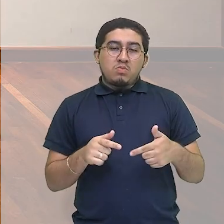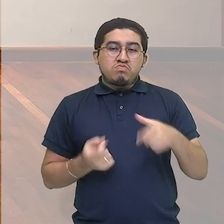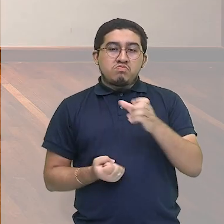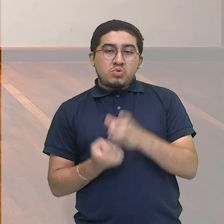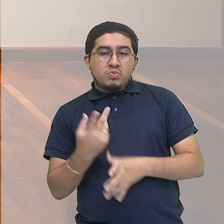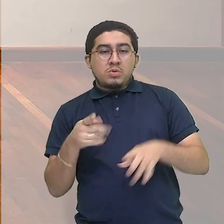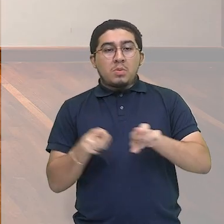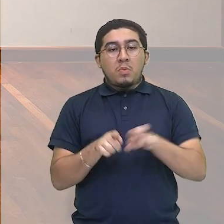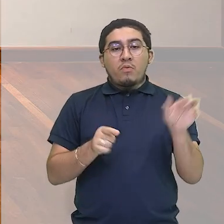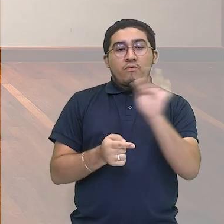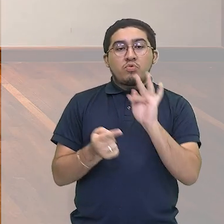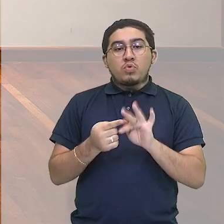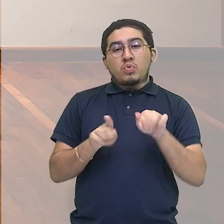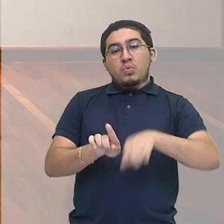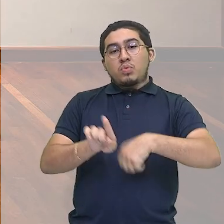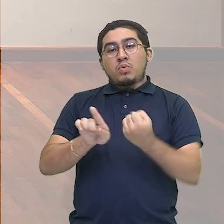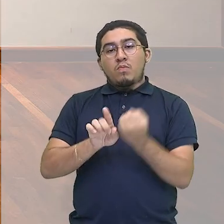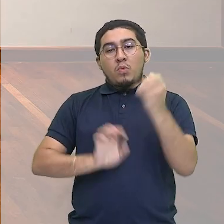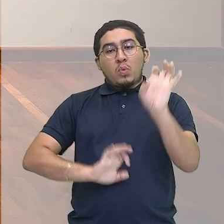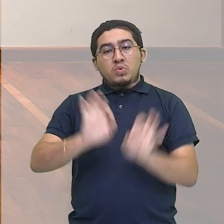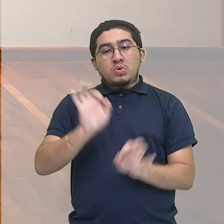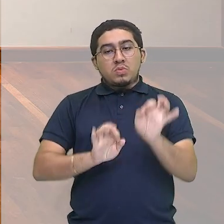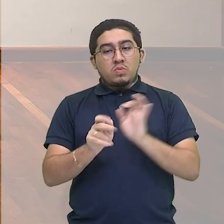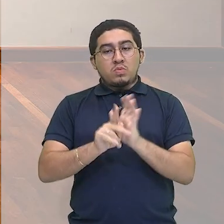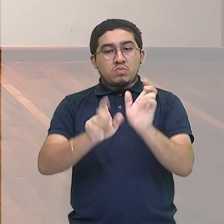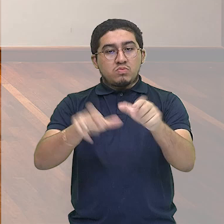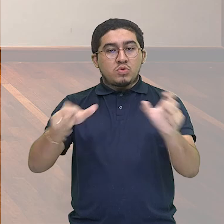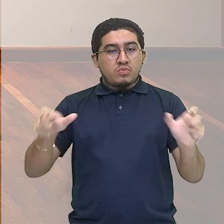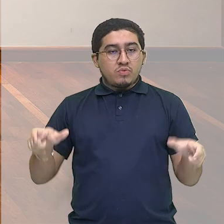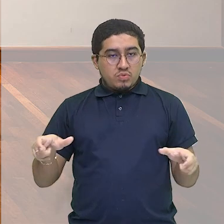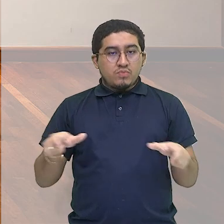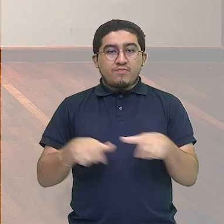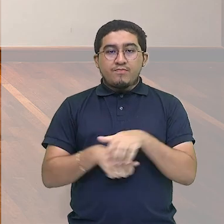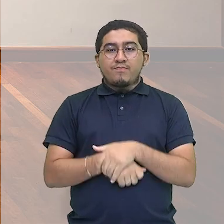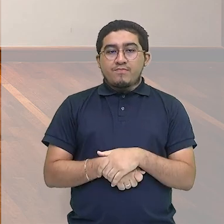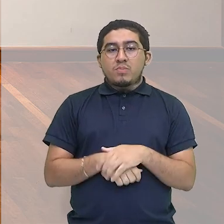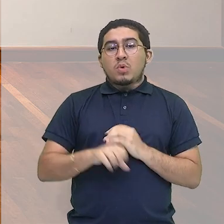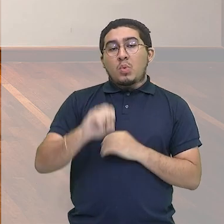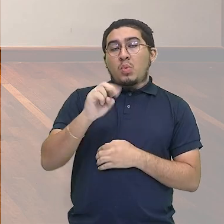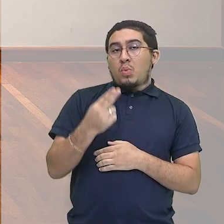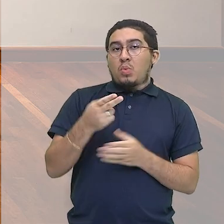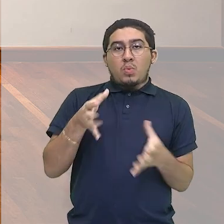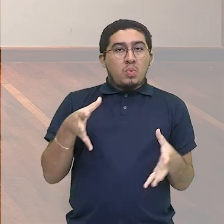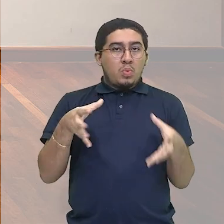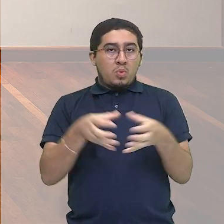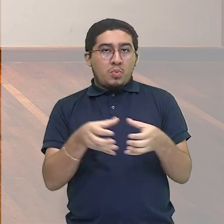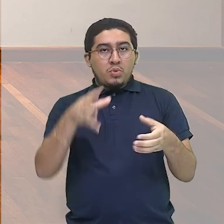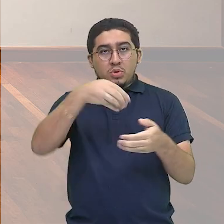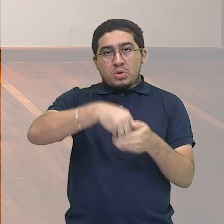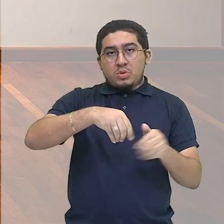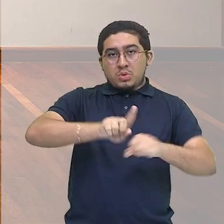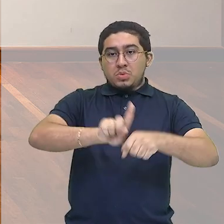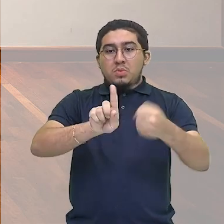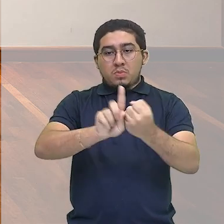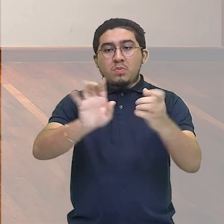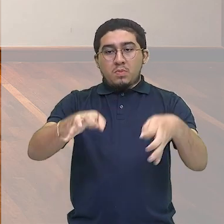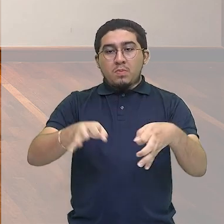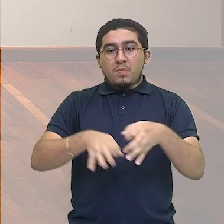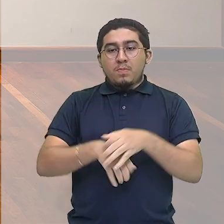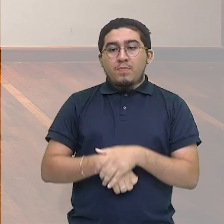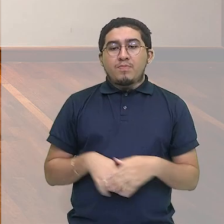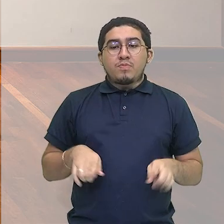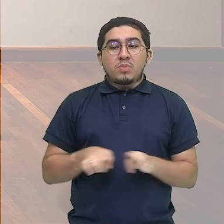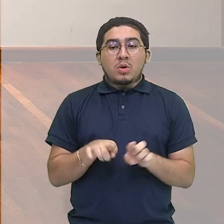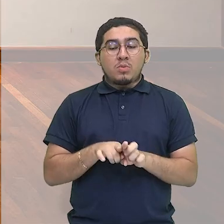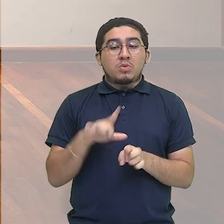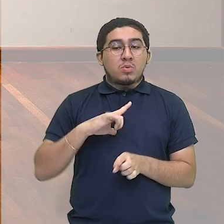produtivas e as funções sociais são distribuídas entre indivíduos ou grupos em uma sociedade. E ele traz, então,